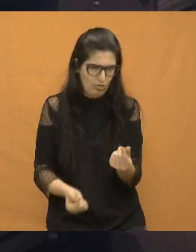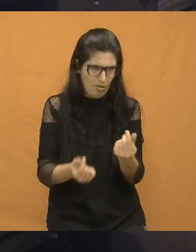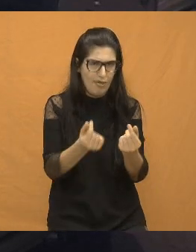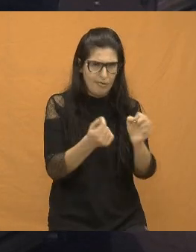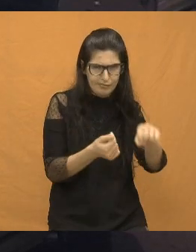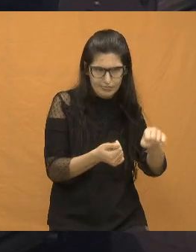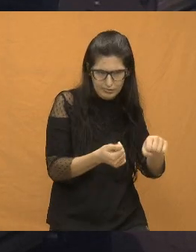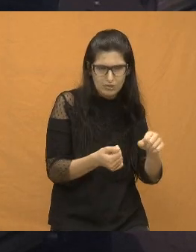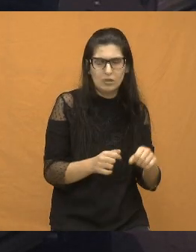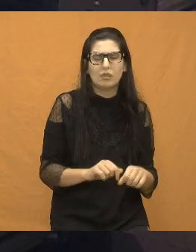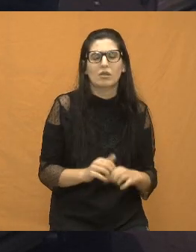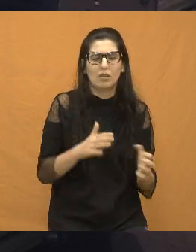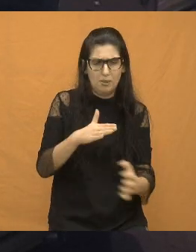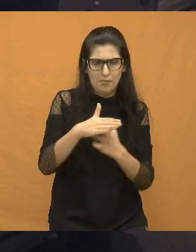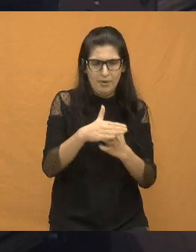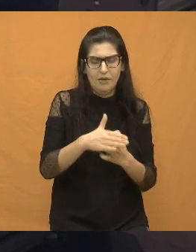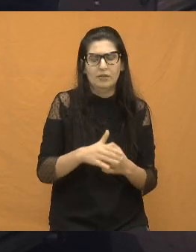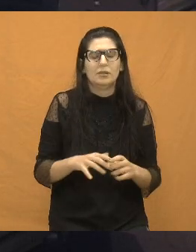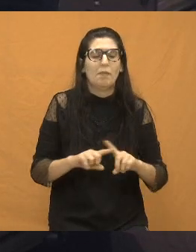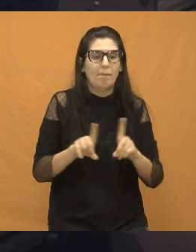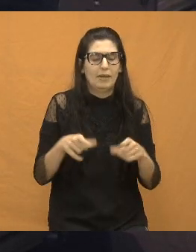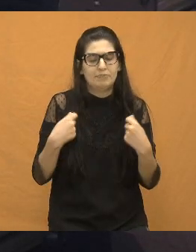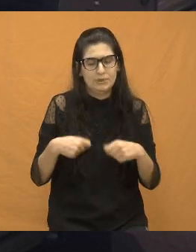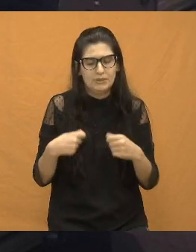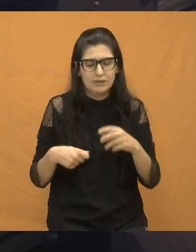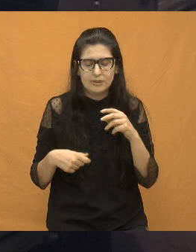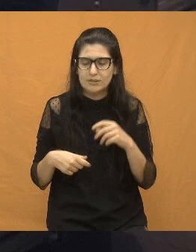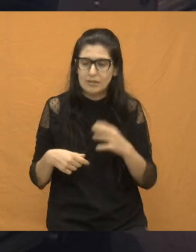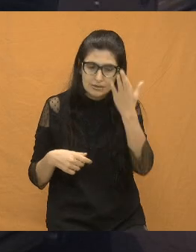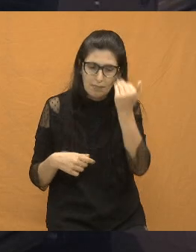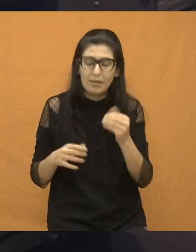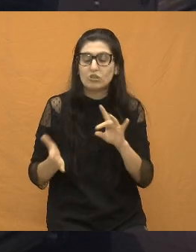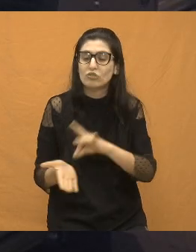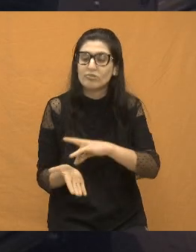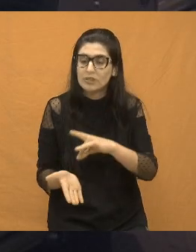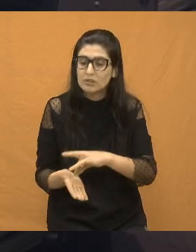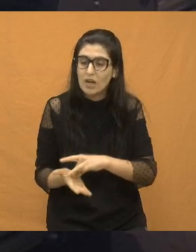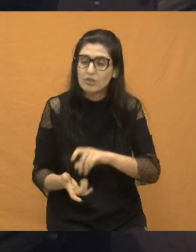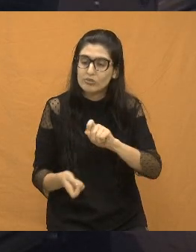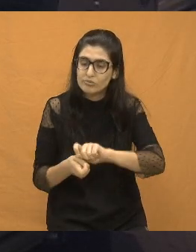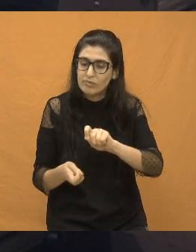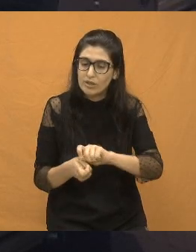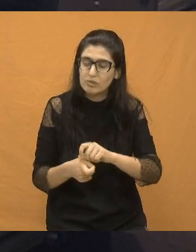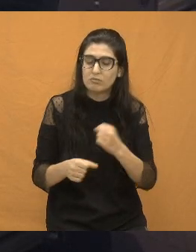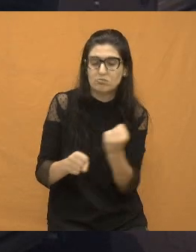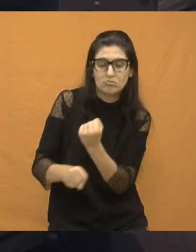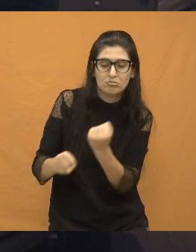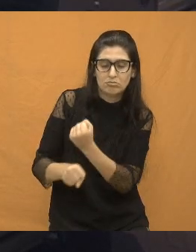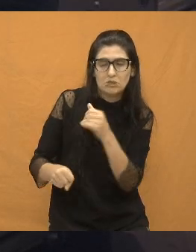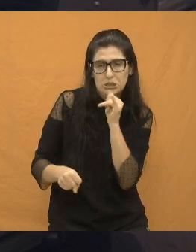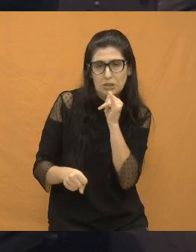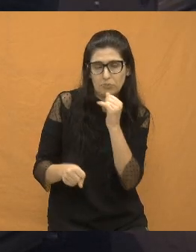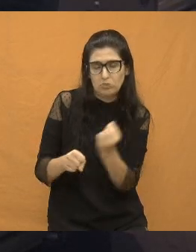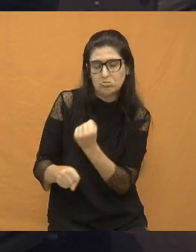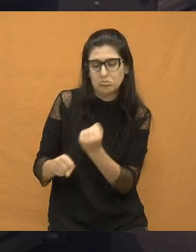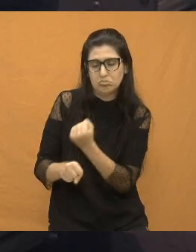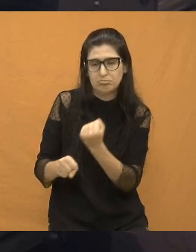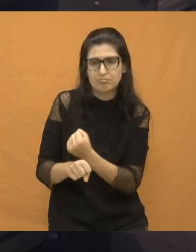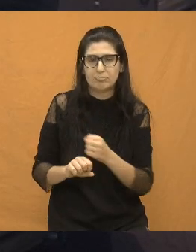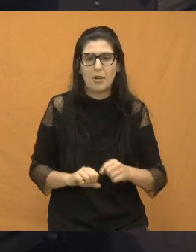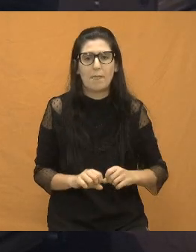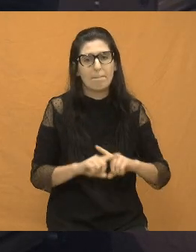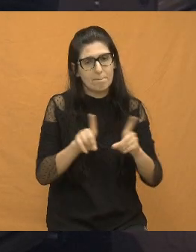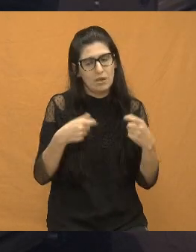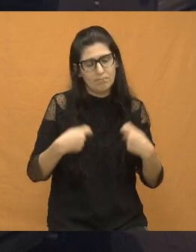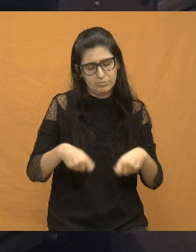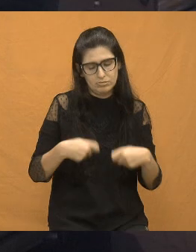se os serviços foram prestados, como o Turci exemplificou também. Mas eu tenho aqui detalhados, se precisarem, eu tenho uma cópia